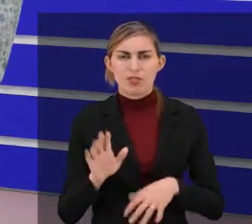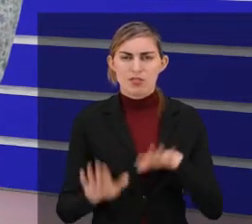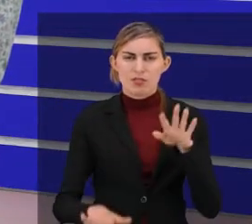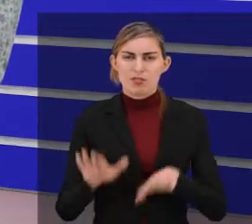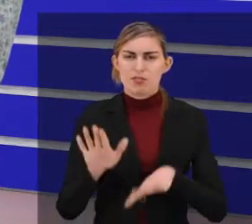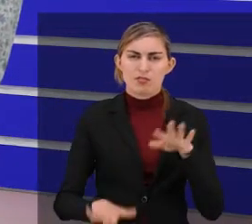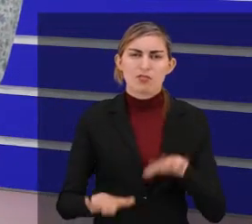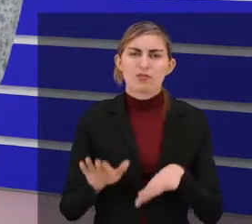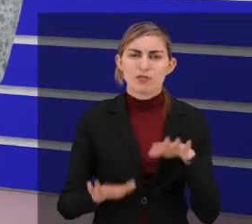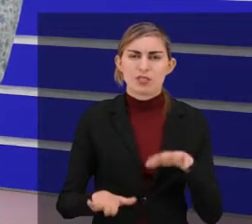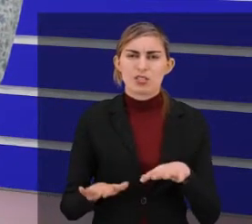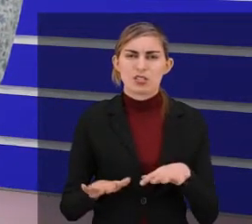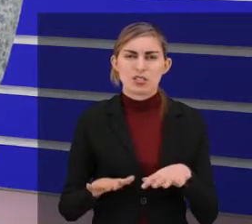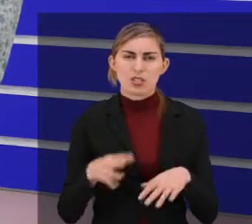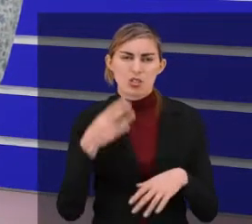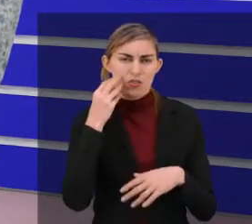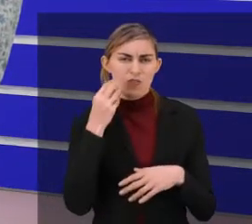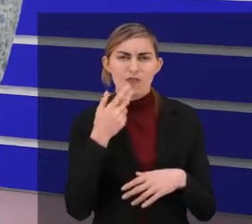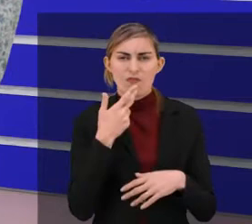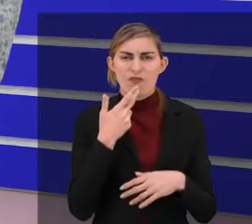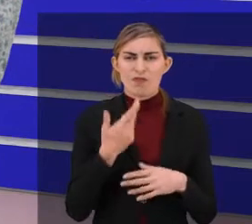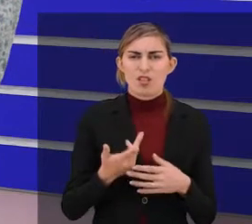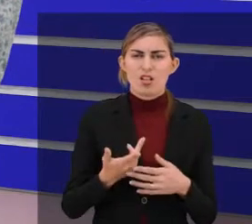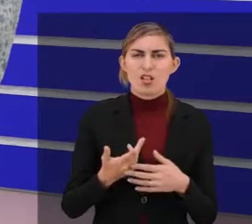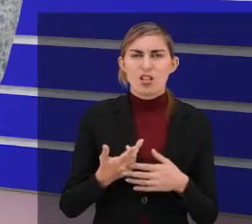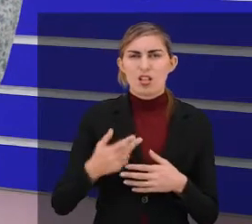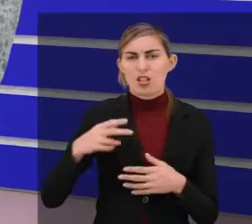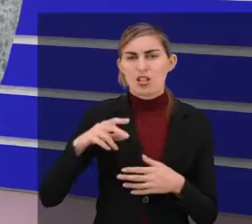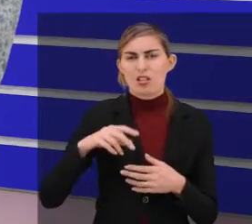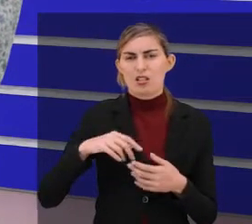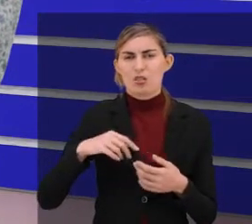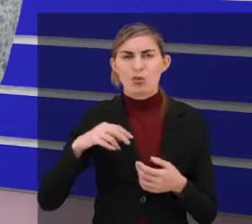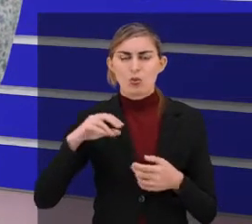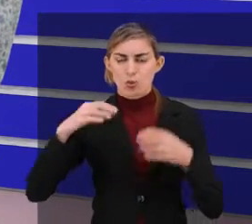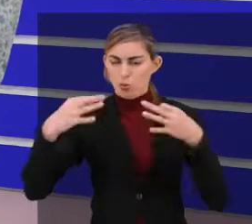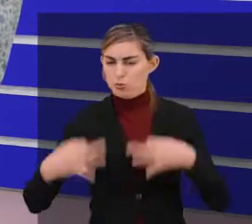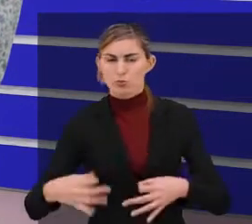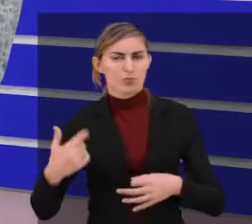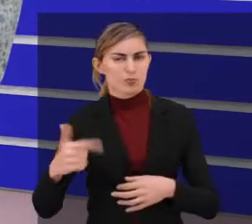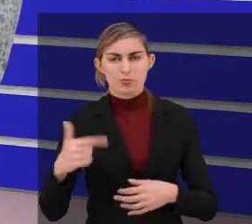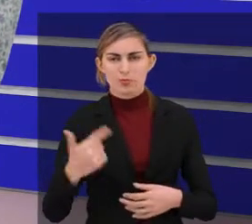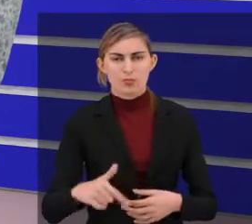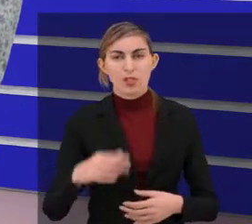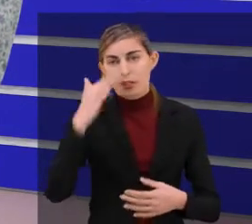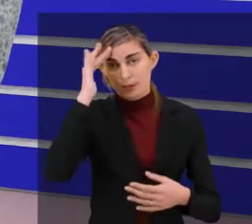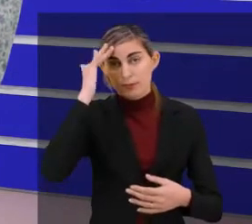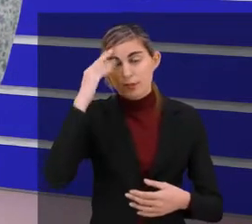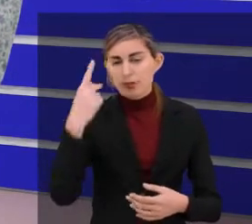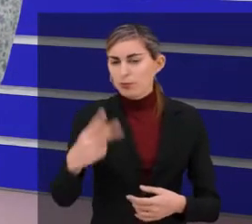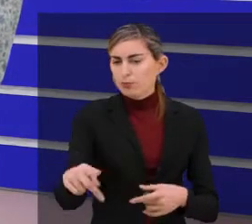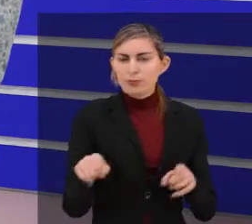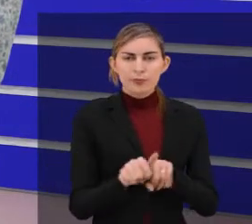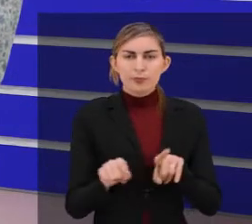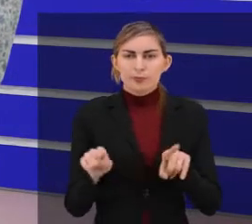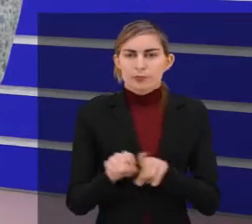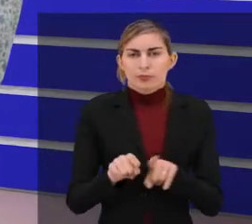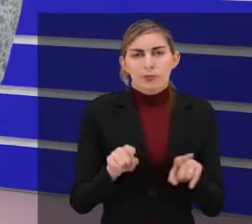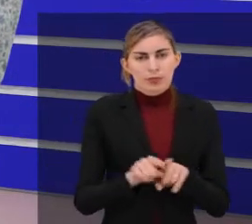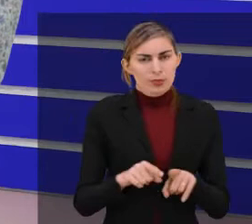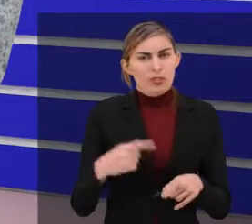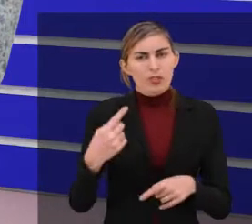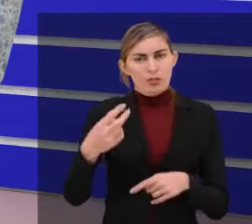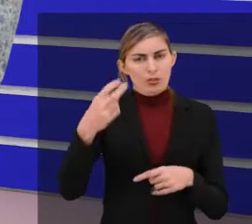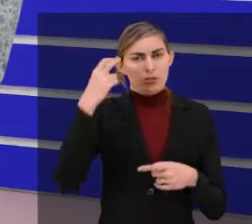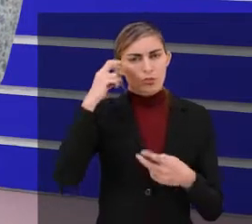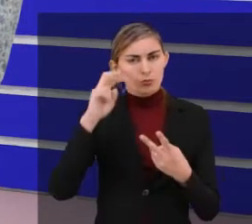vezes até de uma forma bem desonesta, né? Não compreender que o outro também tem sua vivência